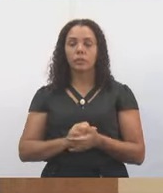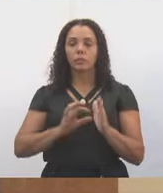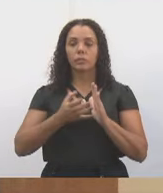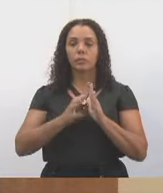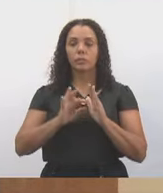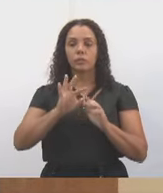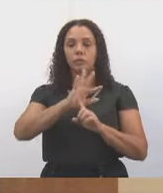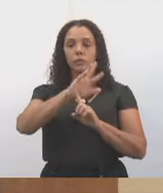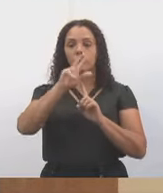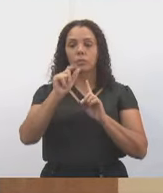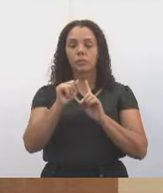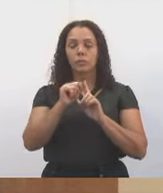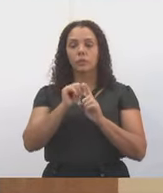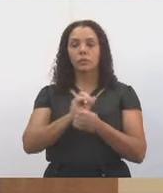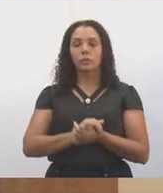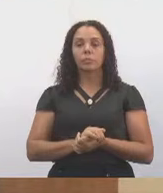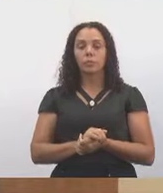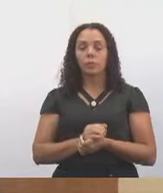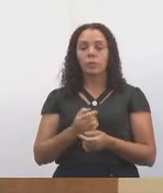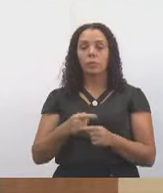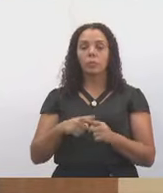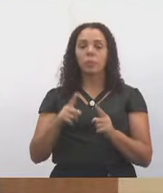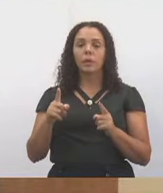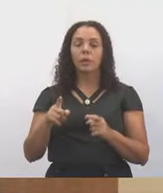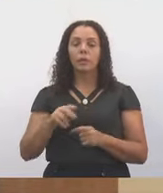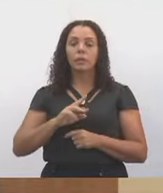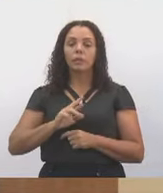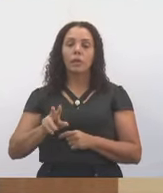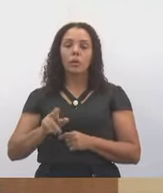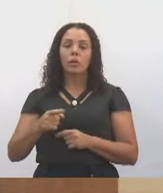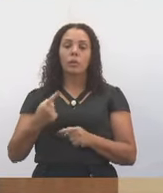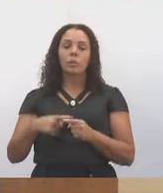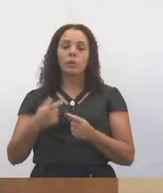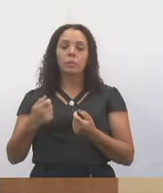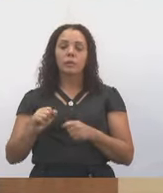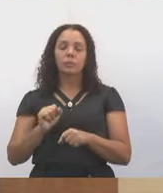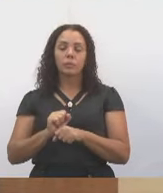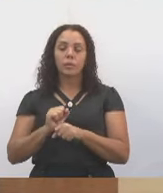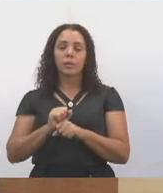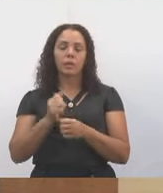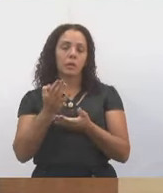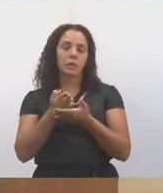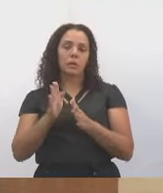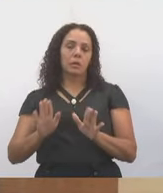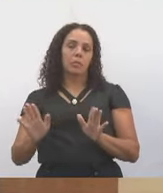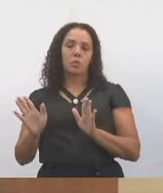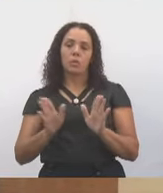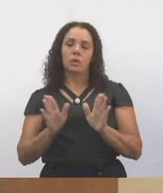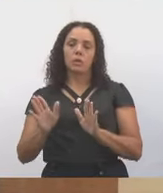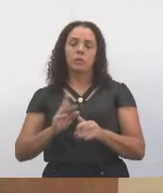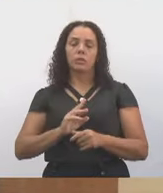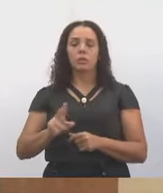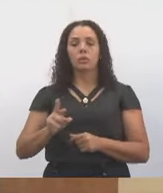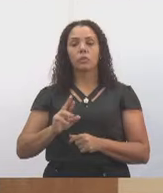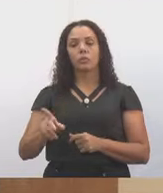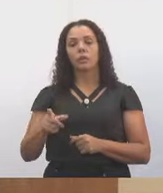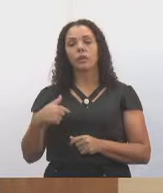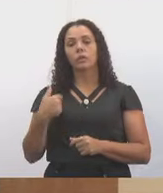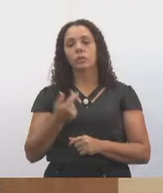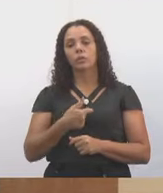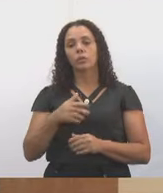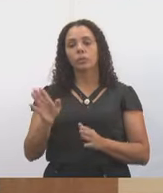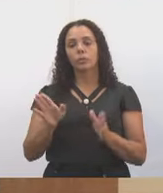brasileiro mas não é o porqu estamos na suplência que acabou o mandato pelo contrário nosso